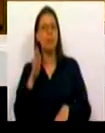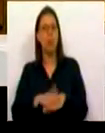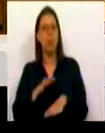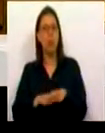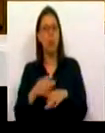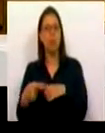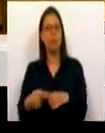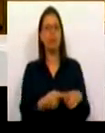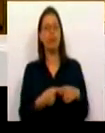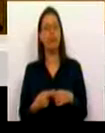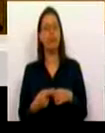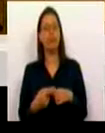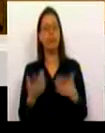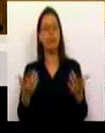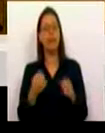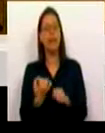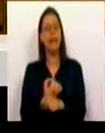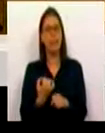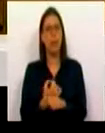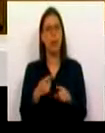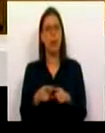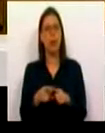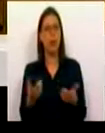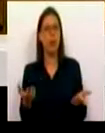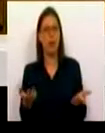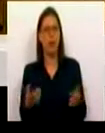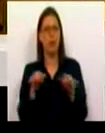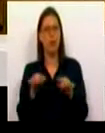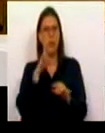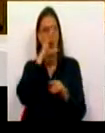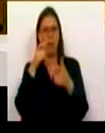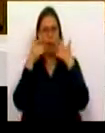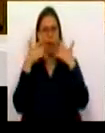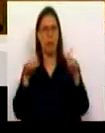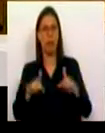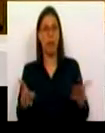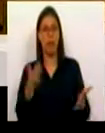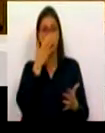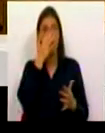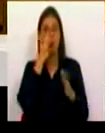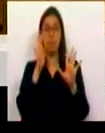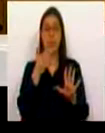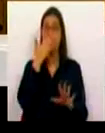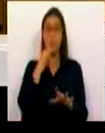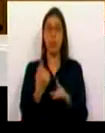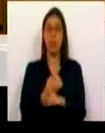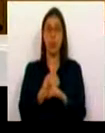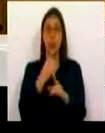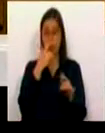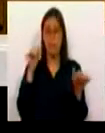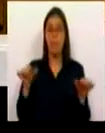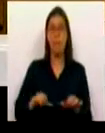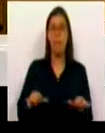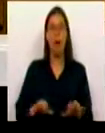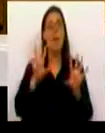culpa da distribuição de empregos era deste governo, quando parecia que as coisas estavam a correr